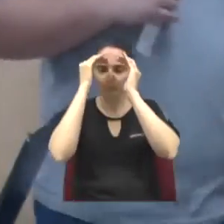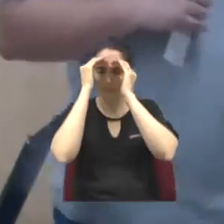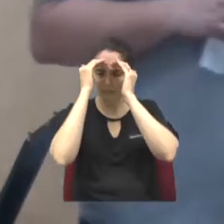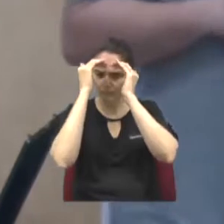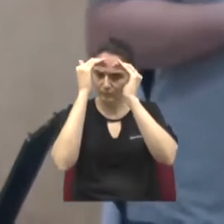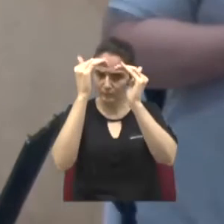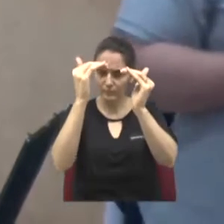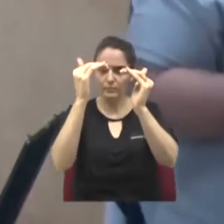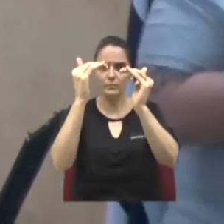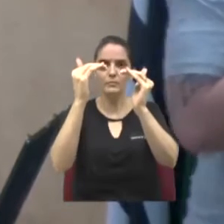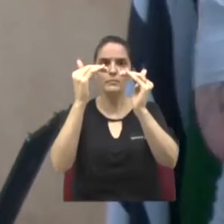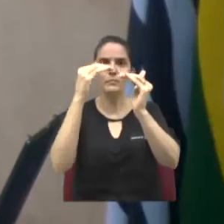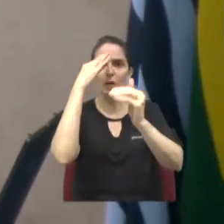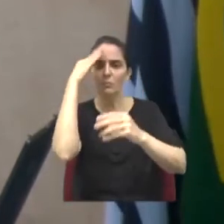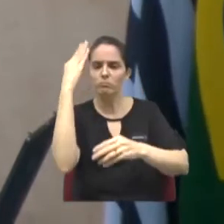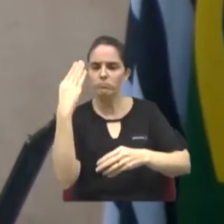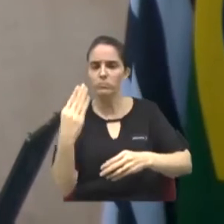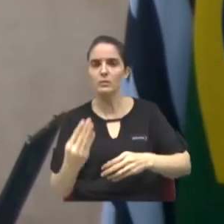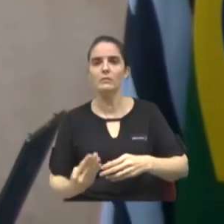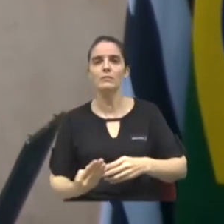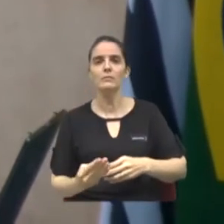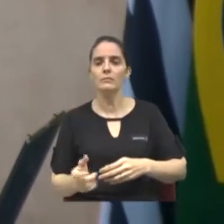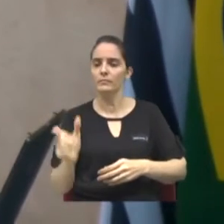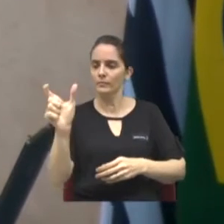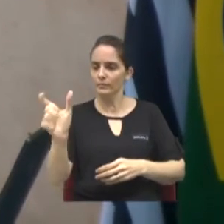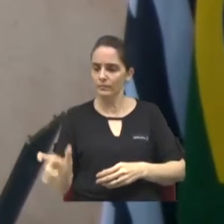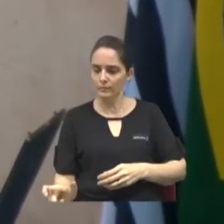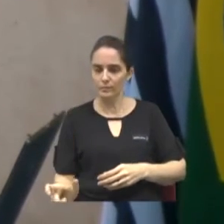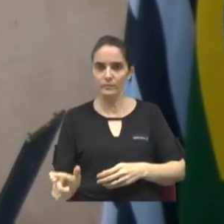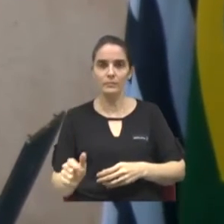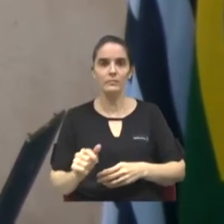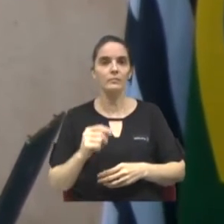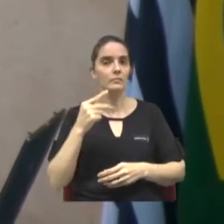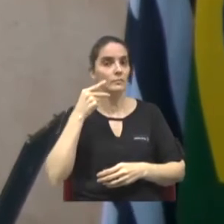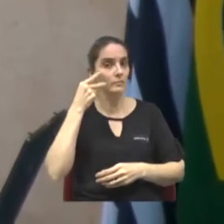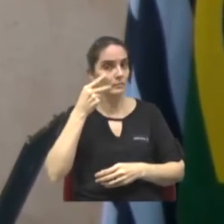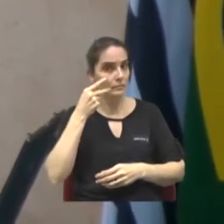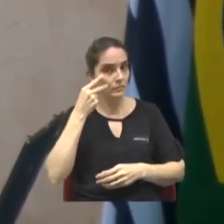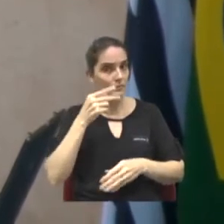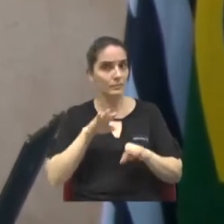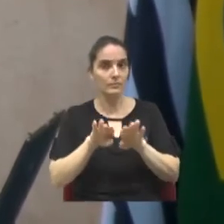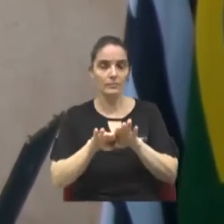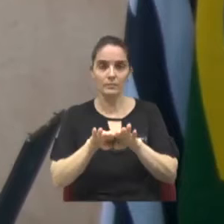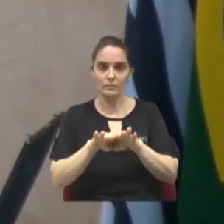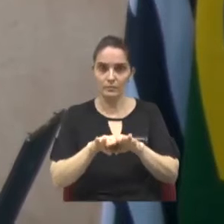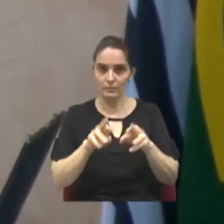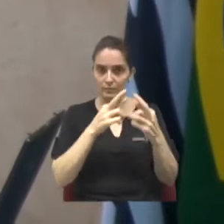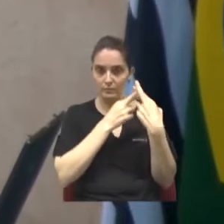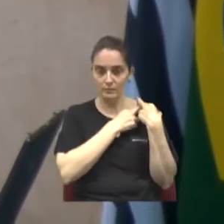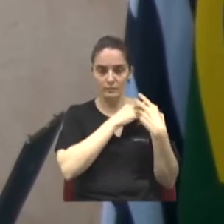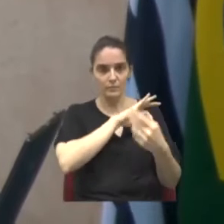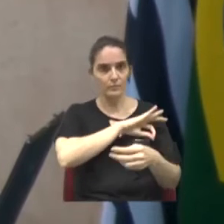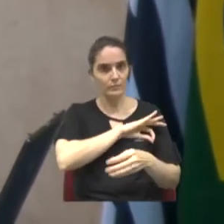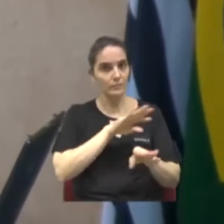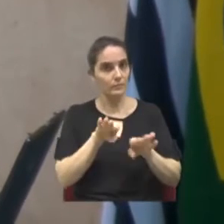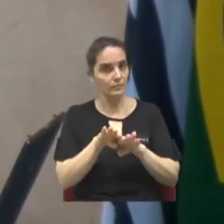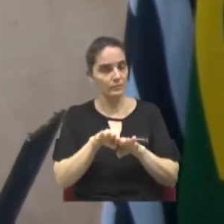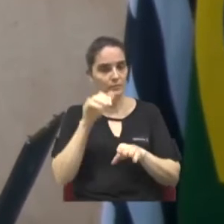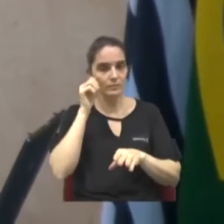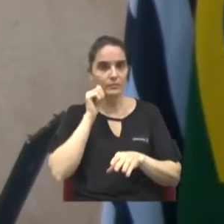que a delegada Nilce, a vereadora Nilce e a mulher Nilce,